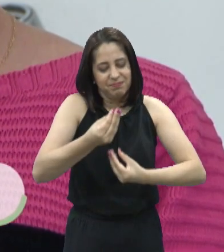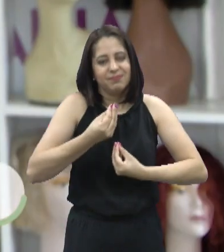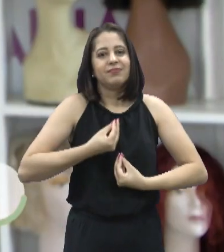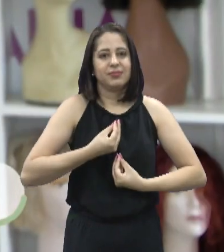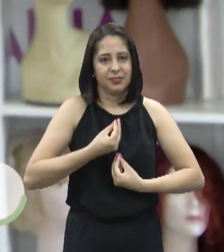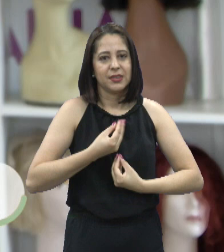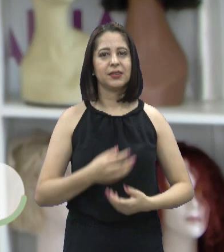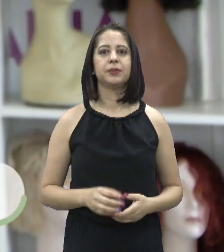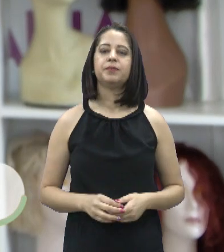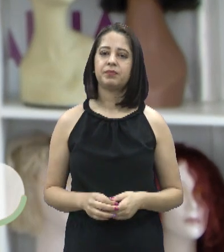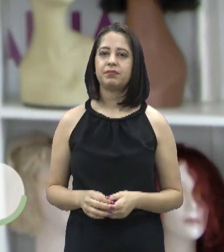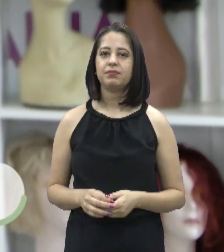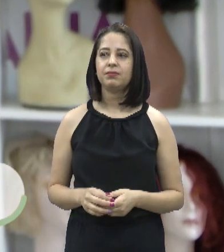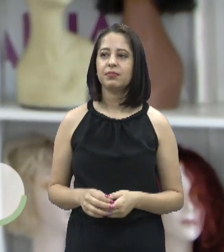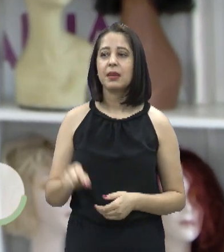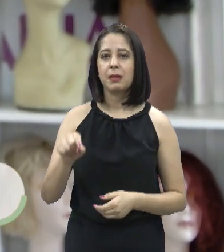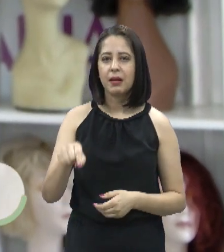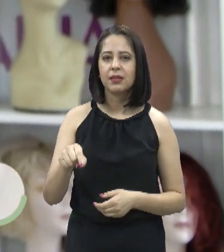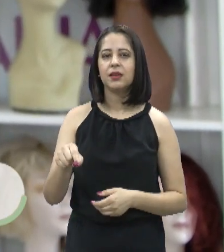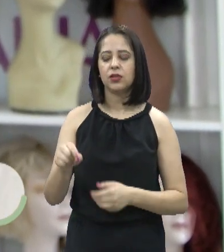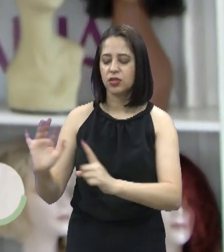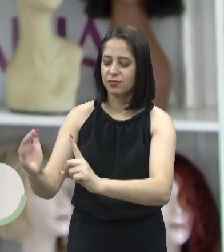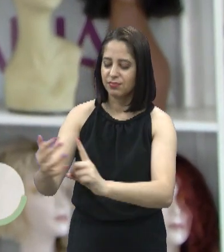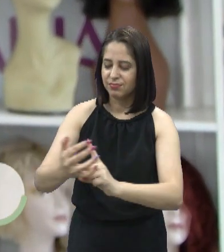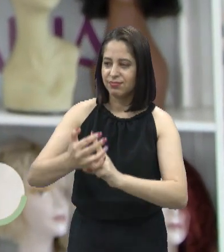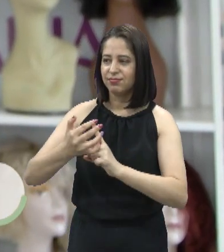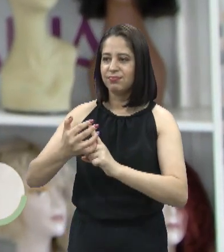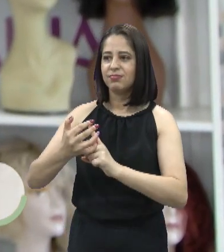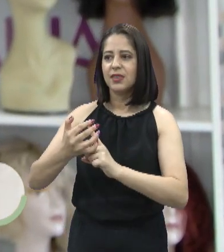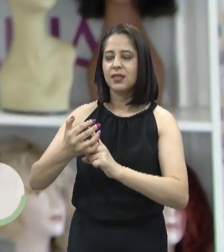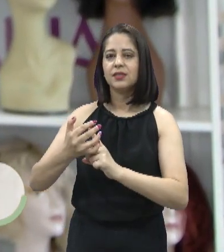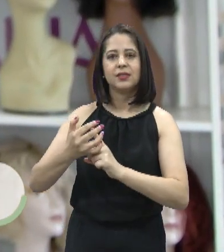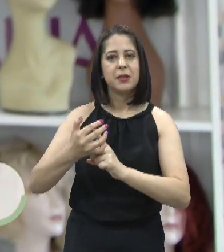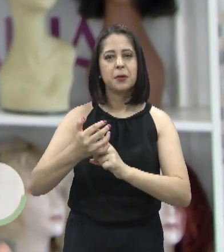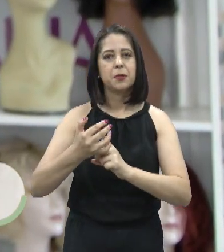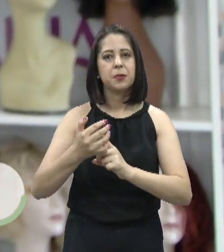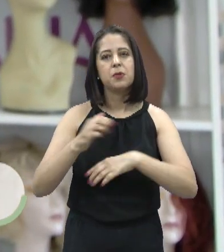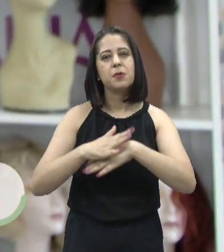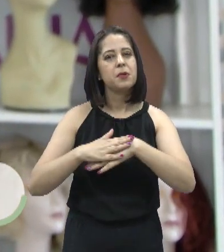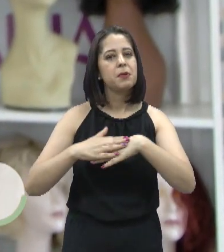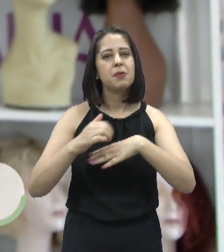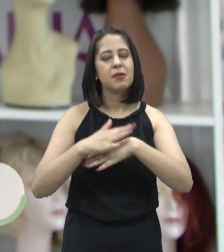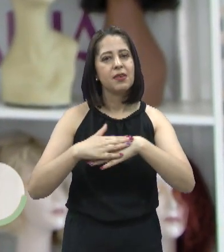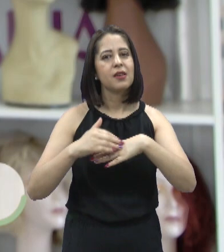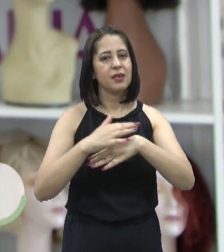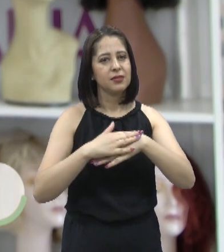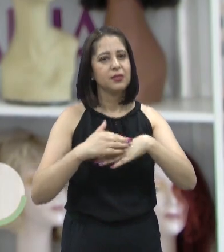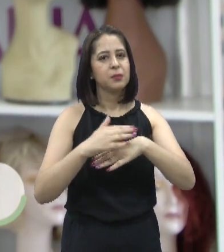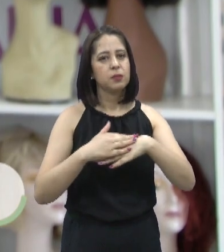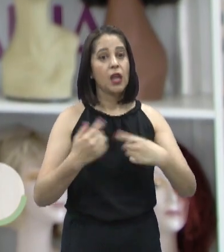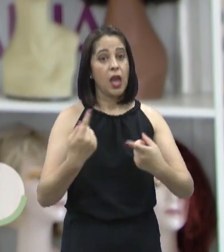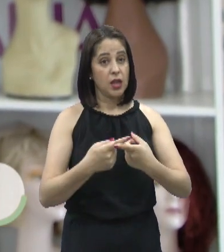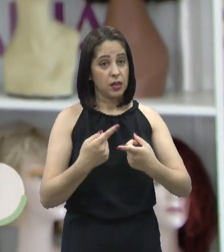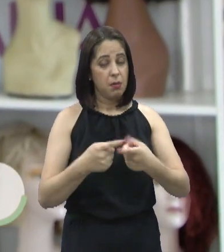gente. Aqui nós acolhemos com muito carinho. Aqui a gente também direciona ela para outros lugares que